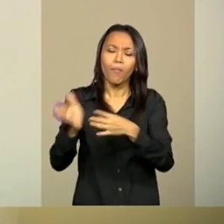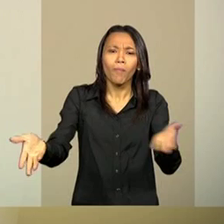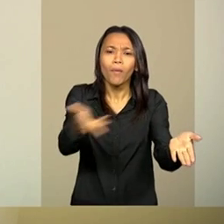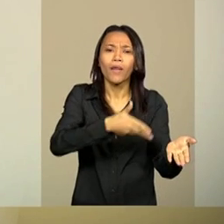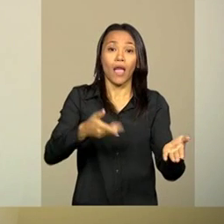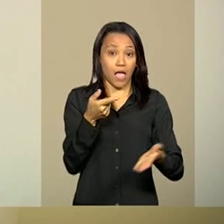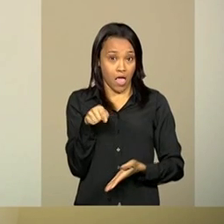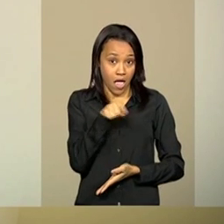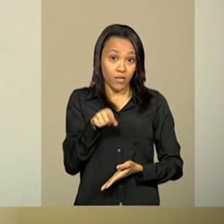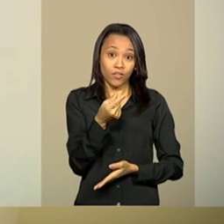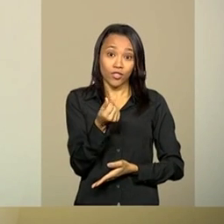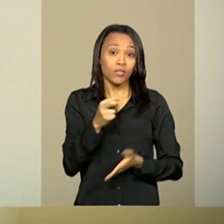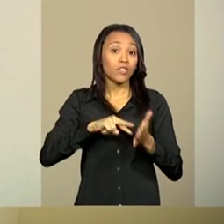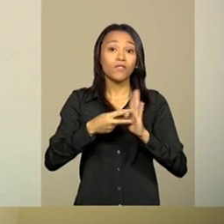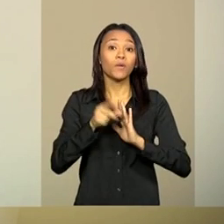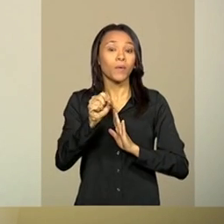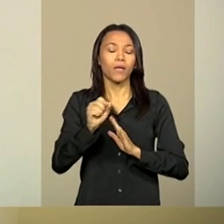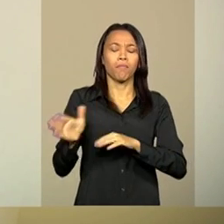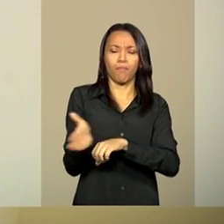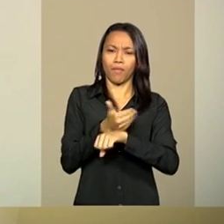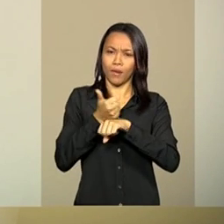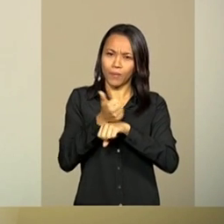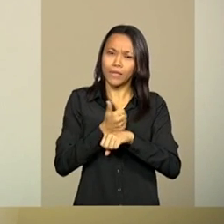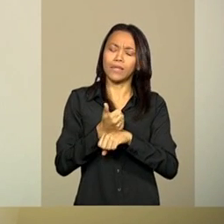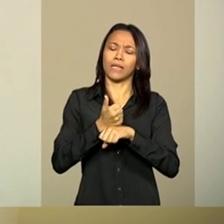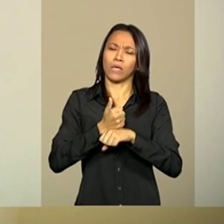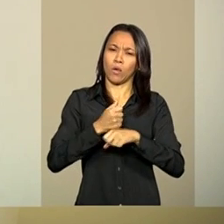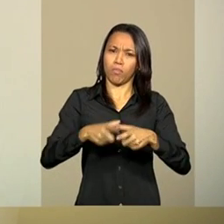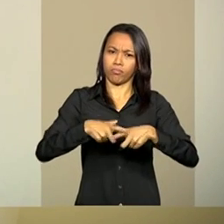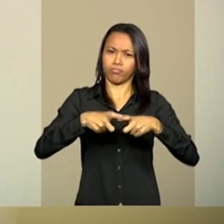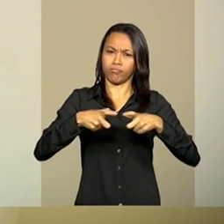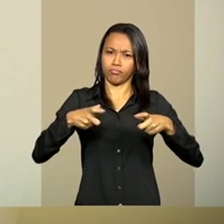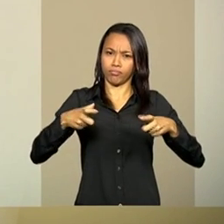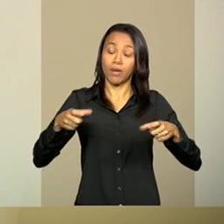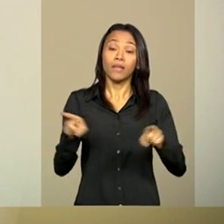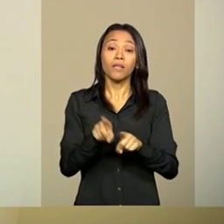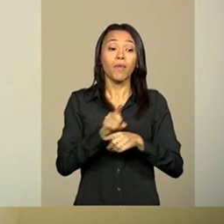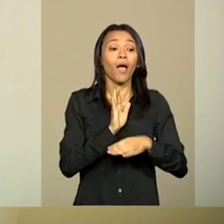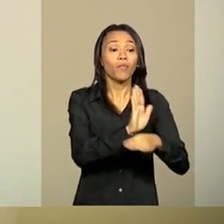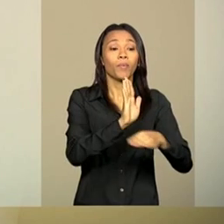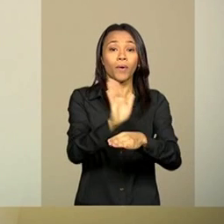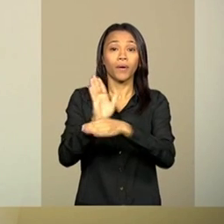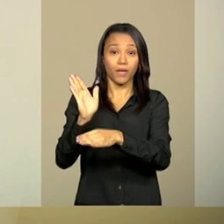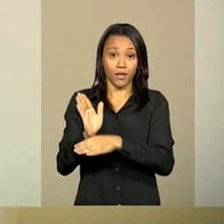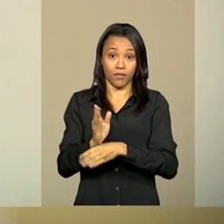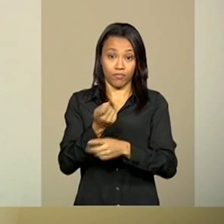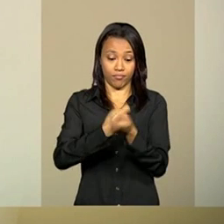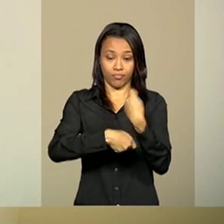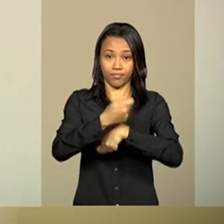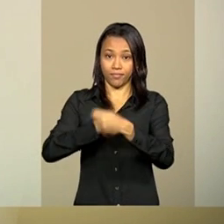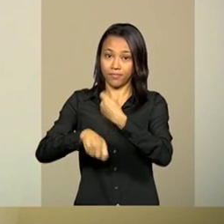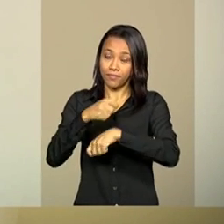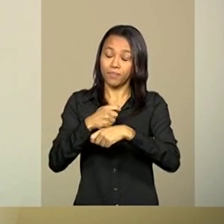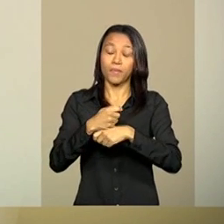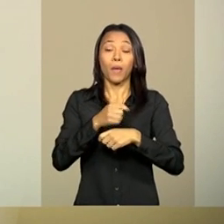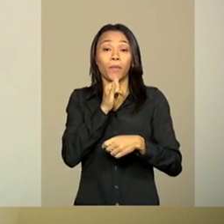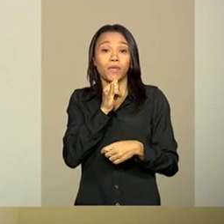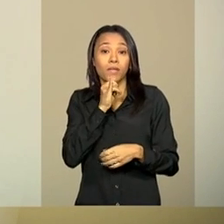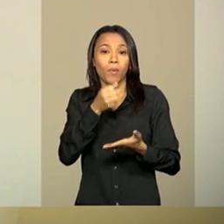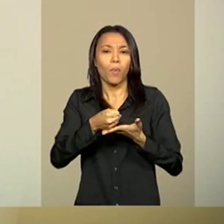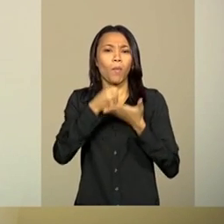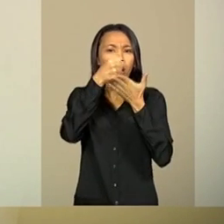esses recursos significam a melhoria o crescimento ea sobrevivência de um pequeno negócio um apoio por exemplo